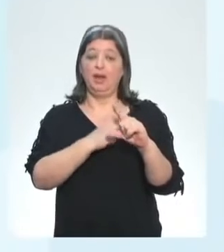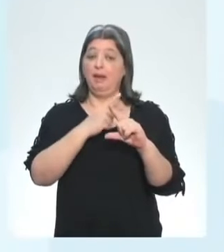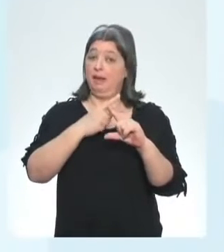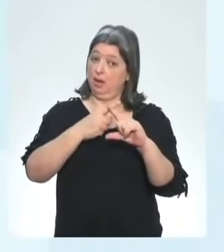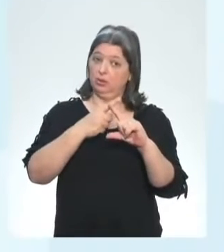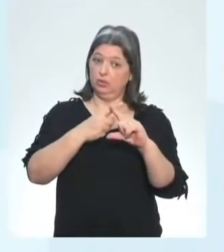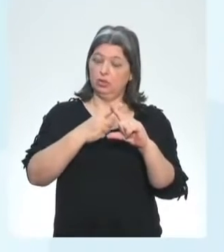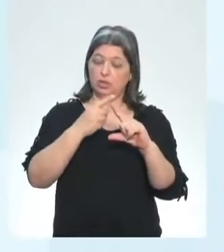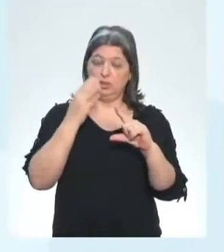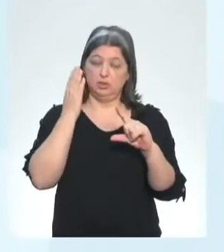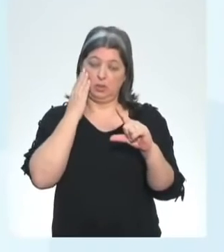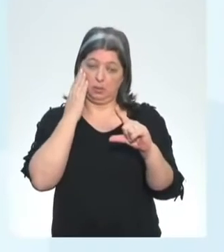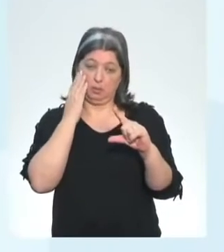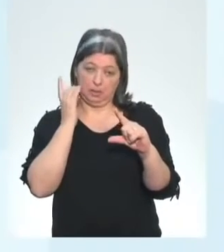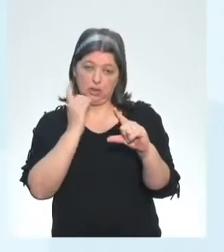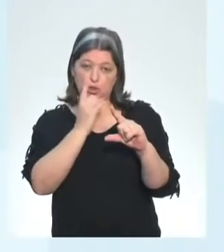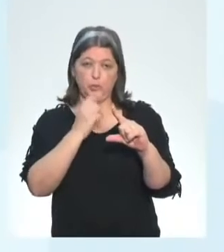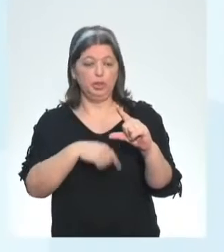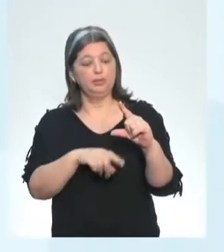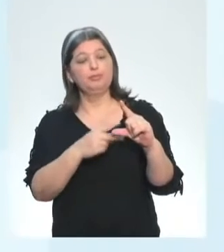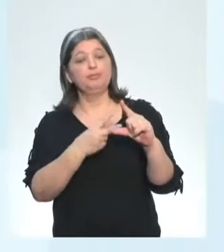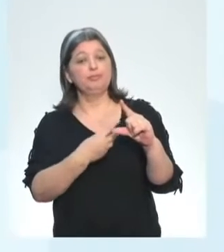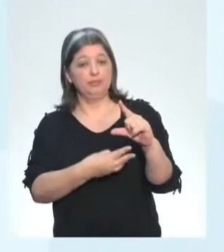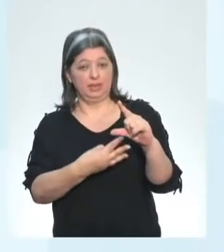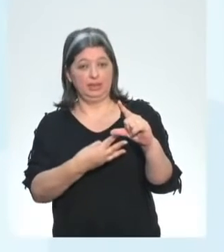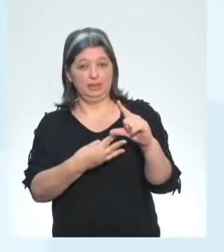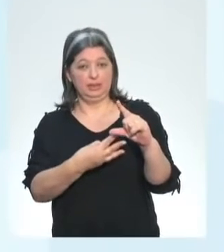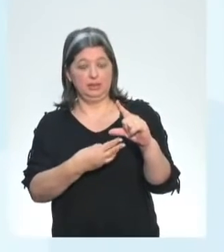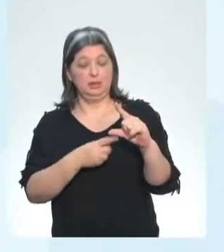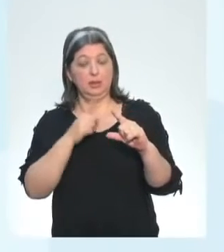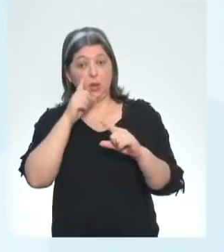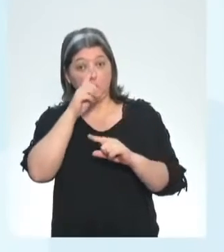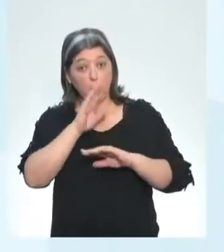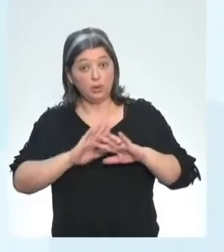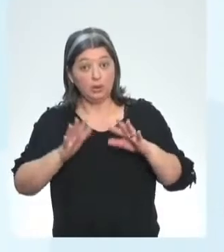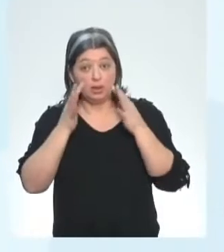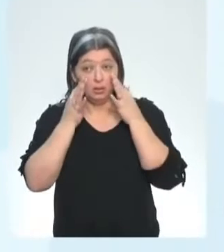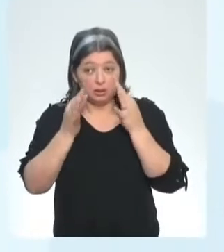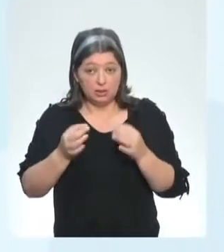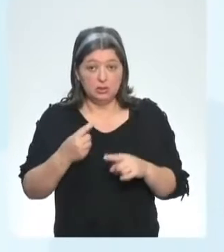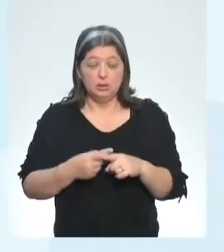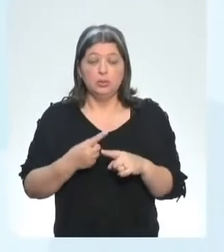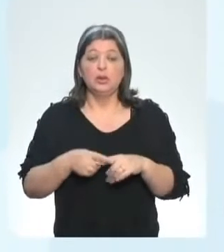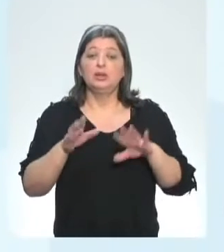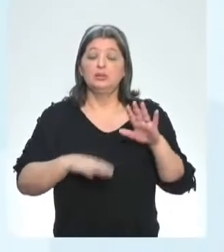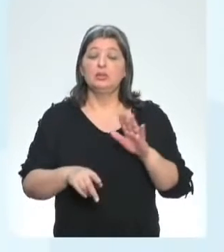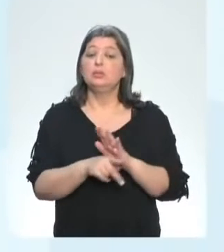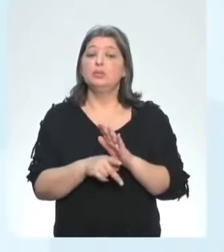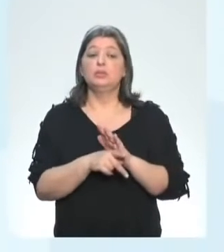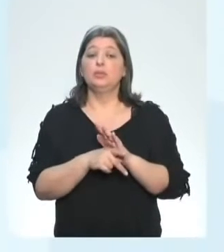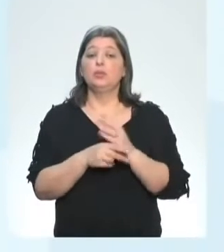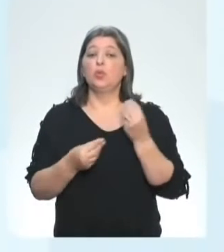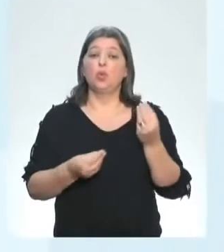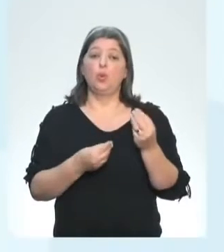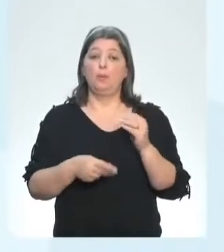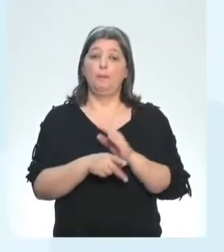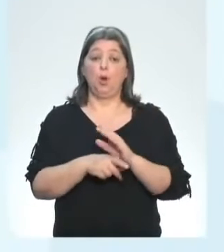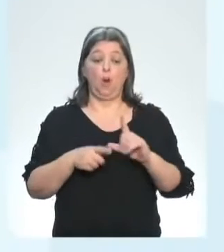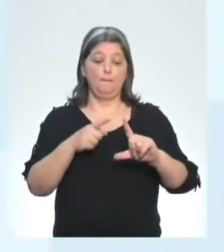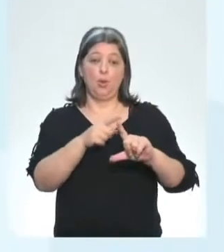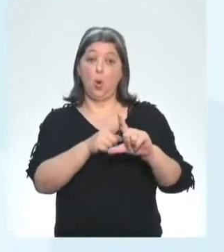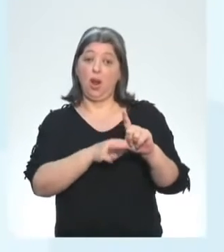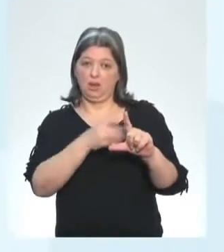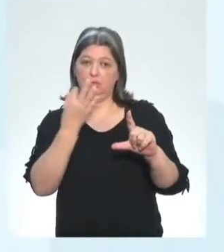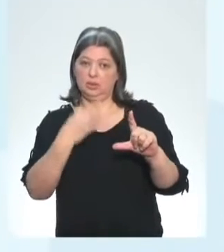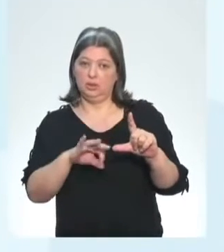quer saber, e este lado você faz 3. Cuidado, quando você for fazer proporção, você tem que falar lado correspondente,